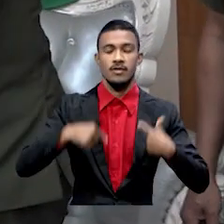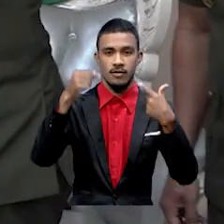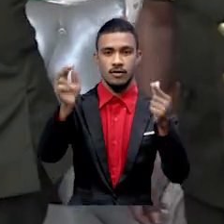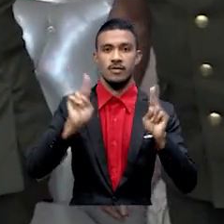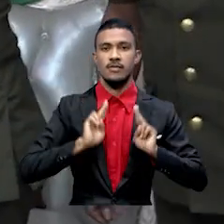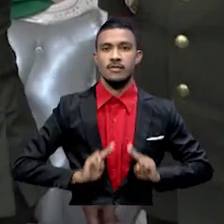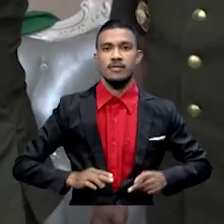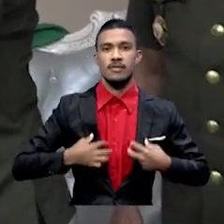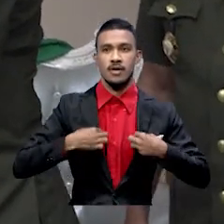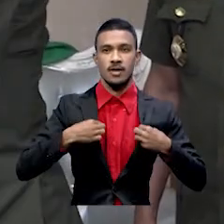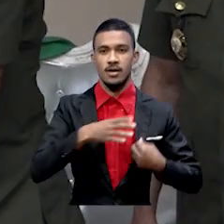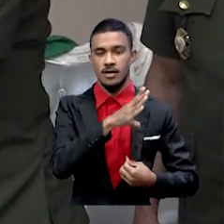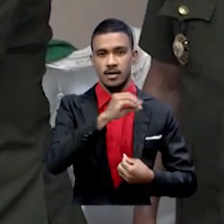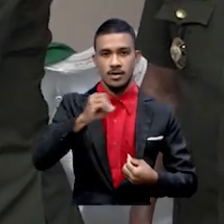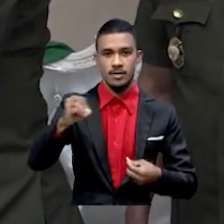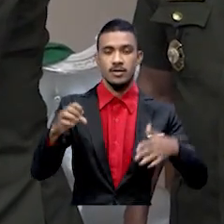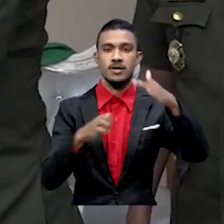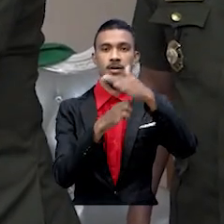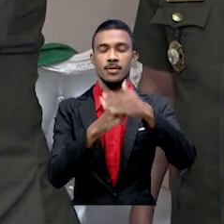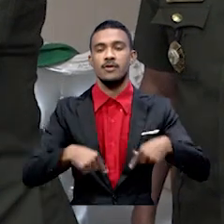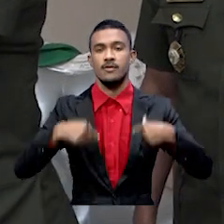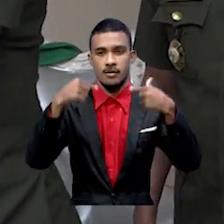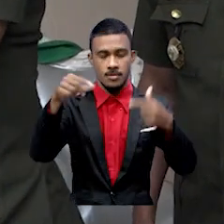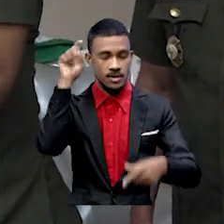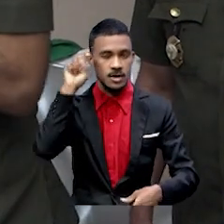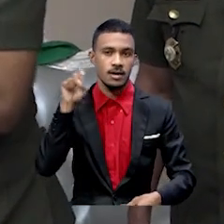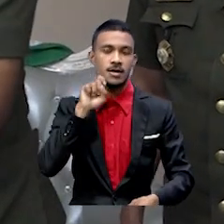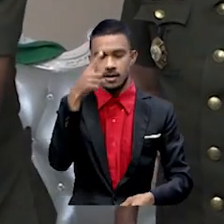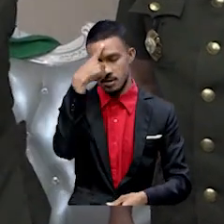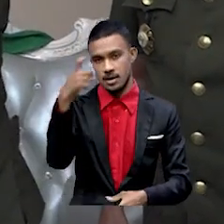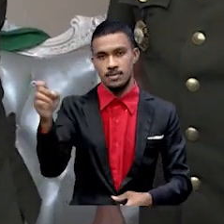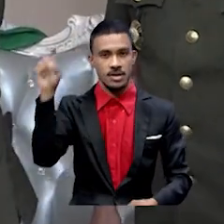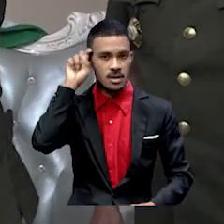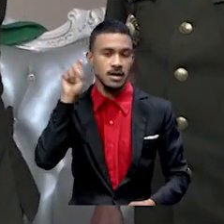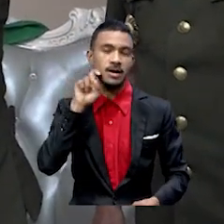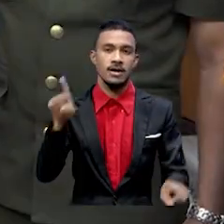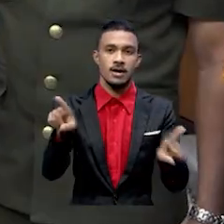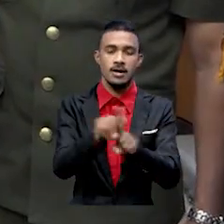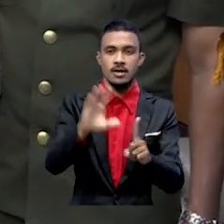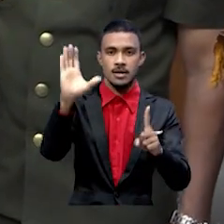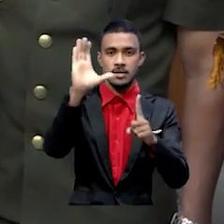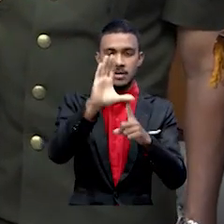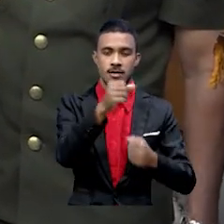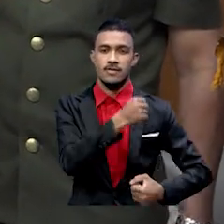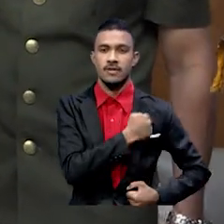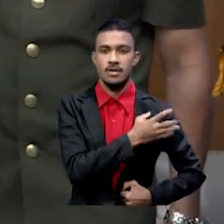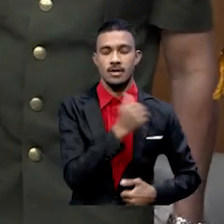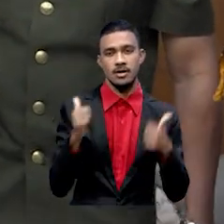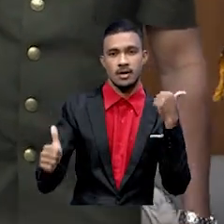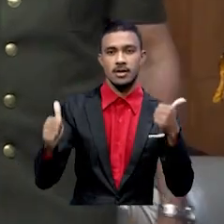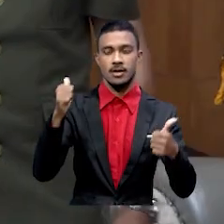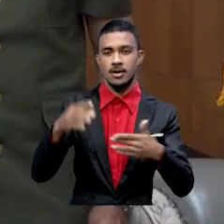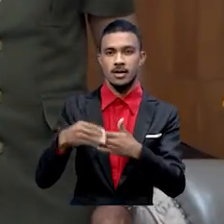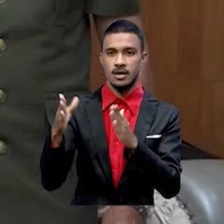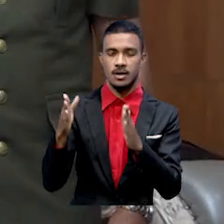no Boines Especial Militar ba Kairala Sanan Guzmão, tamba Sanana Hanesan Comandante em Seife das Falentil, nebe lidera Falentil